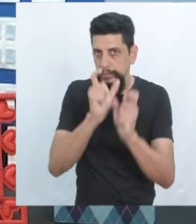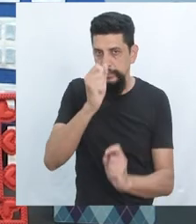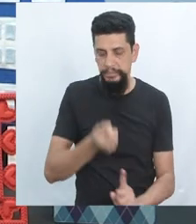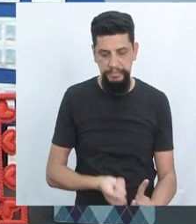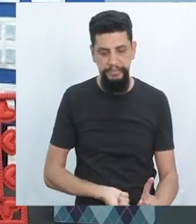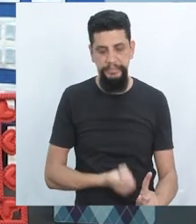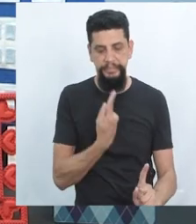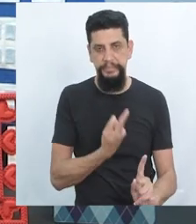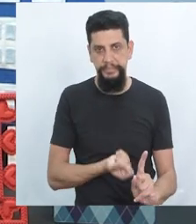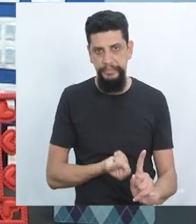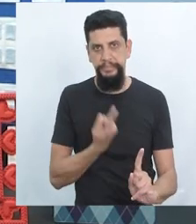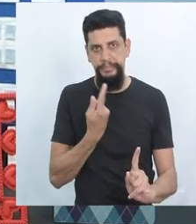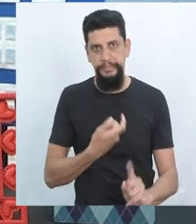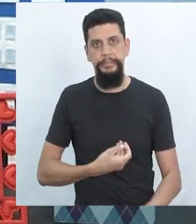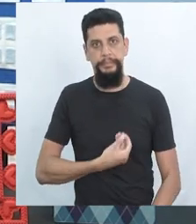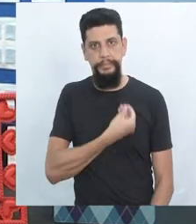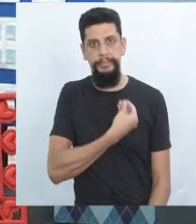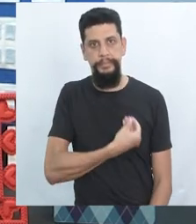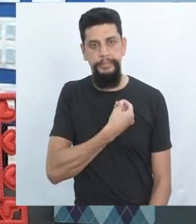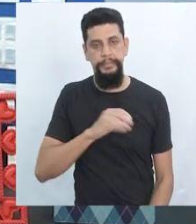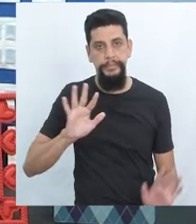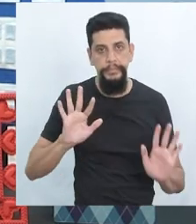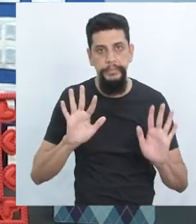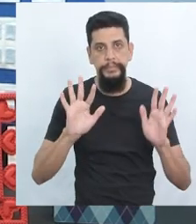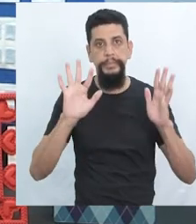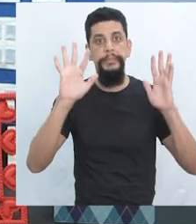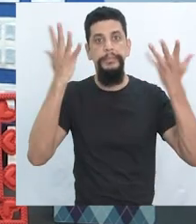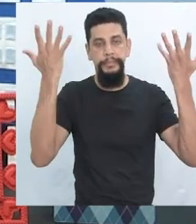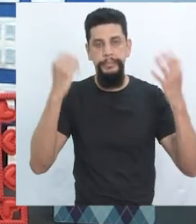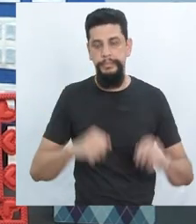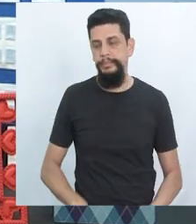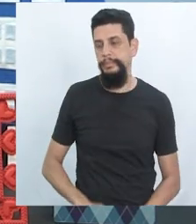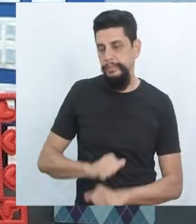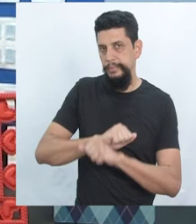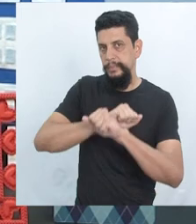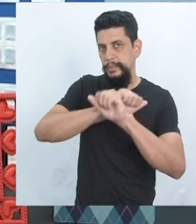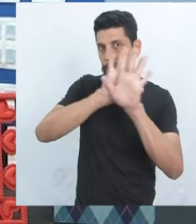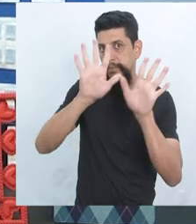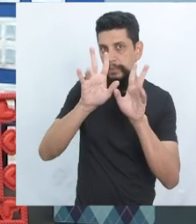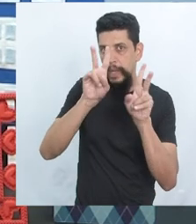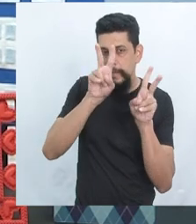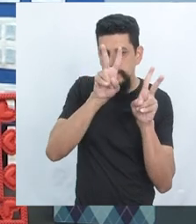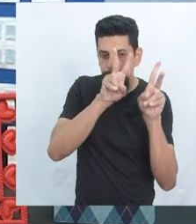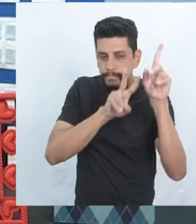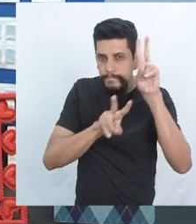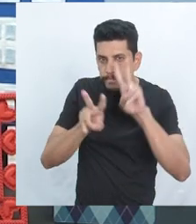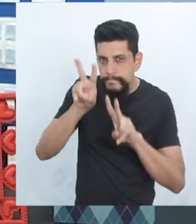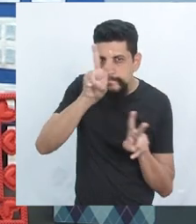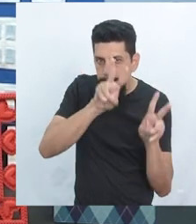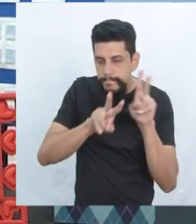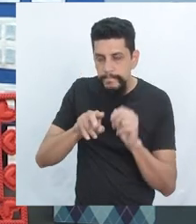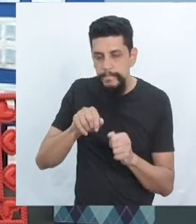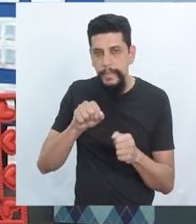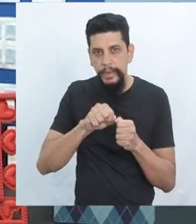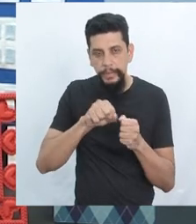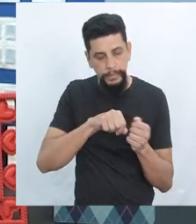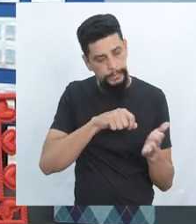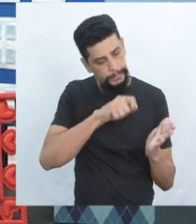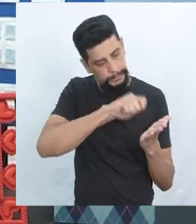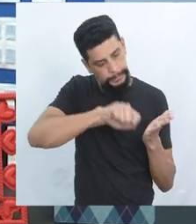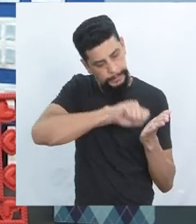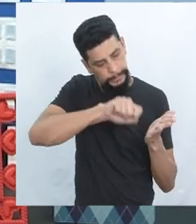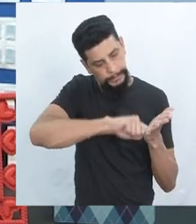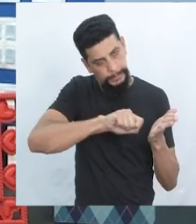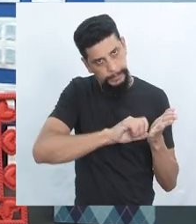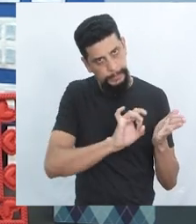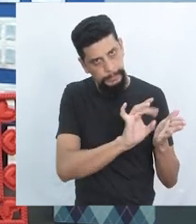Alguns convidados esquisitos que estavam na festa. Então é claro que eles ficaram de olho,